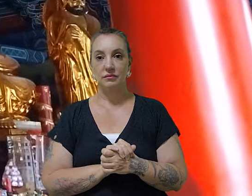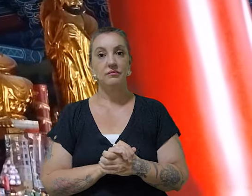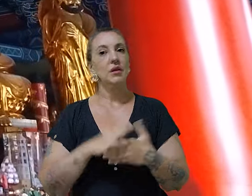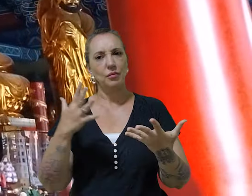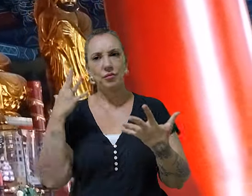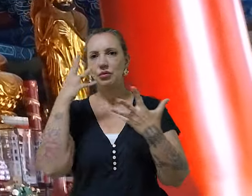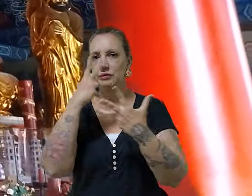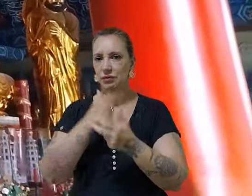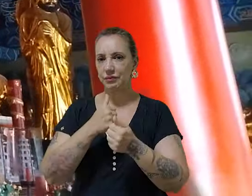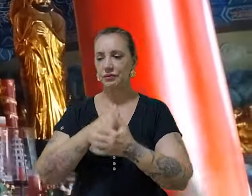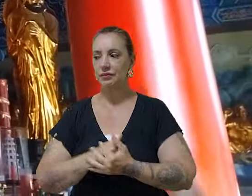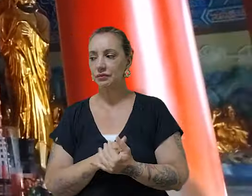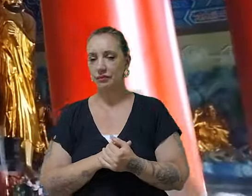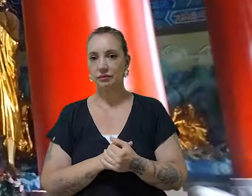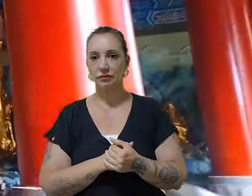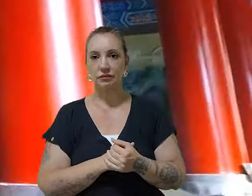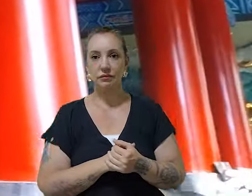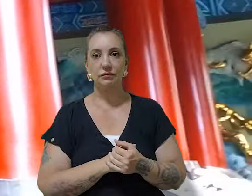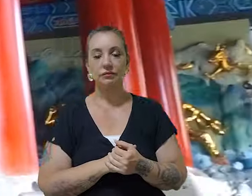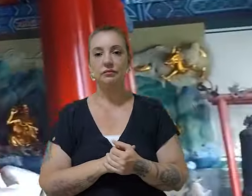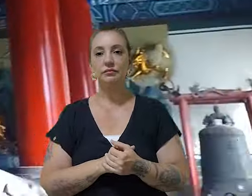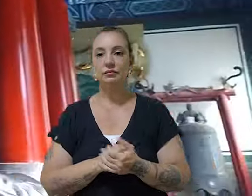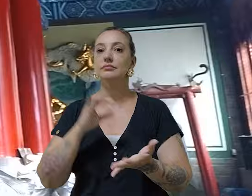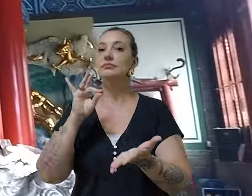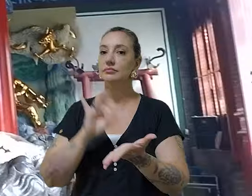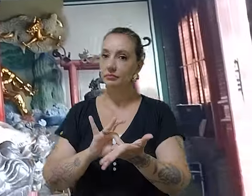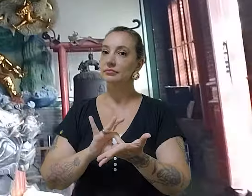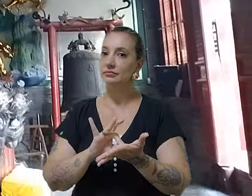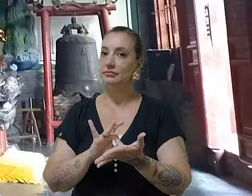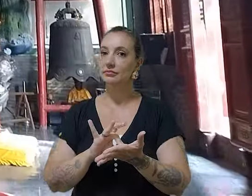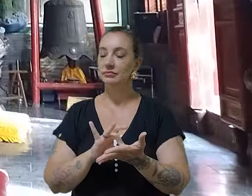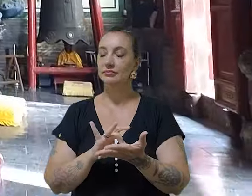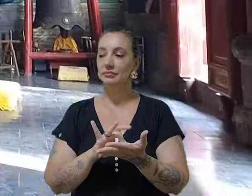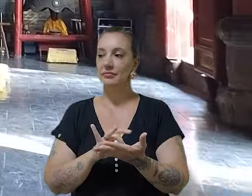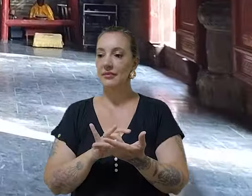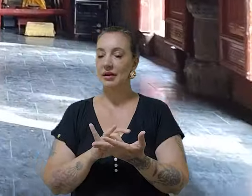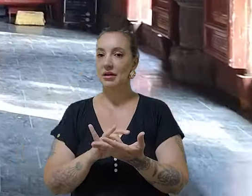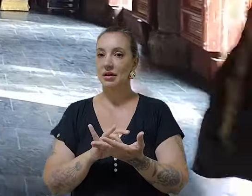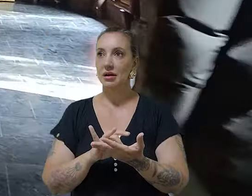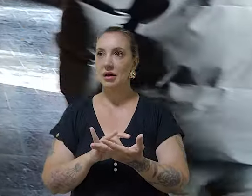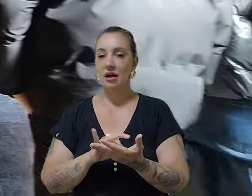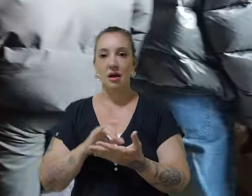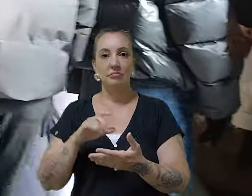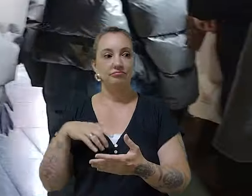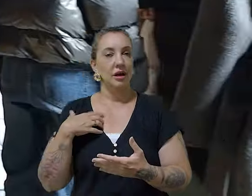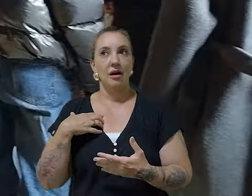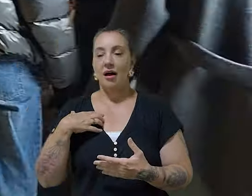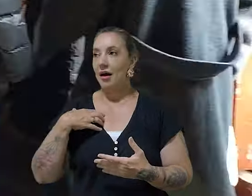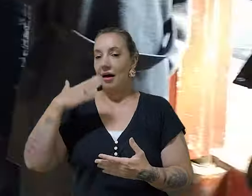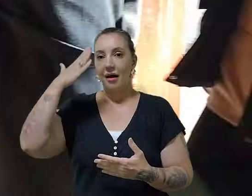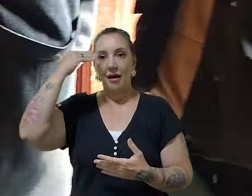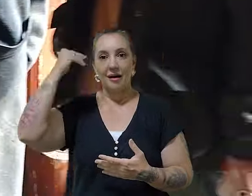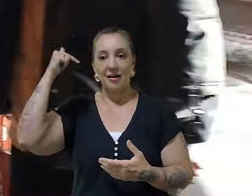Muito bonito, é muito bonito. De fato, é uma grande honra a gente estar aqui e